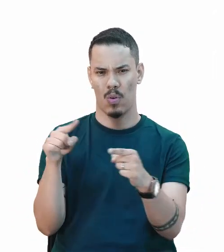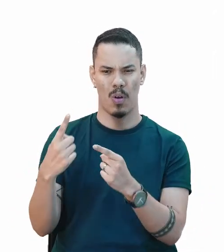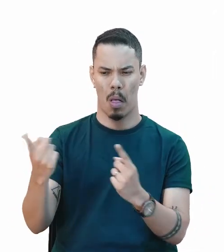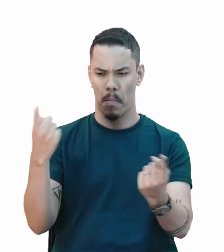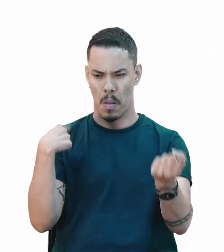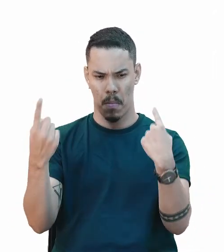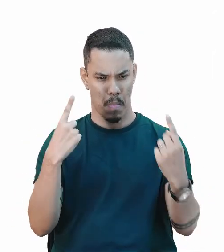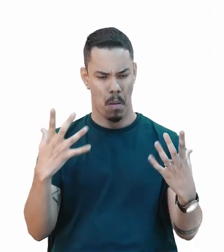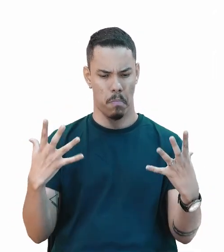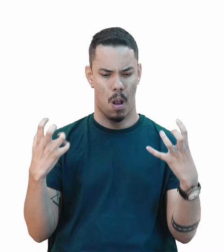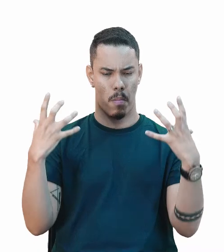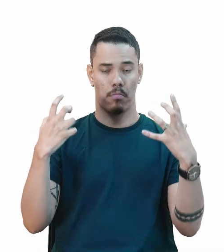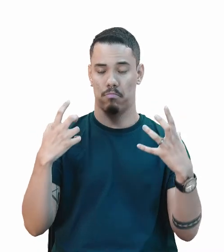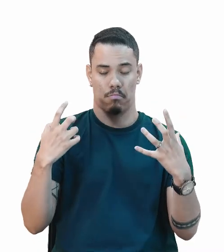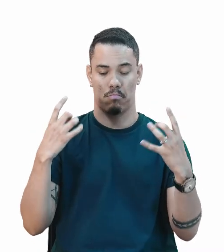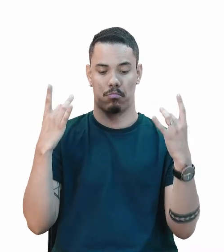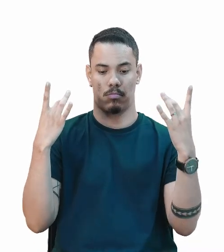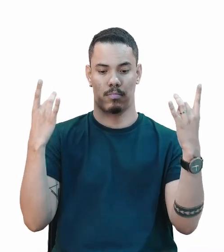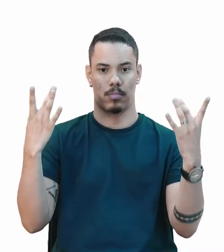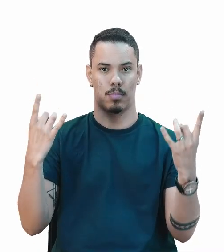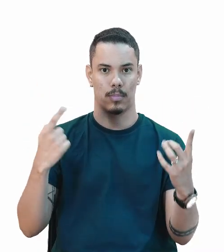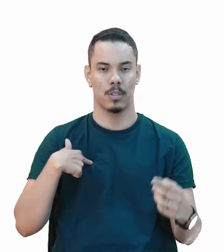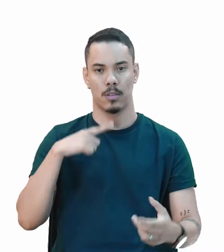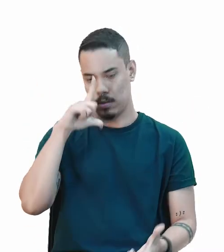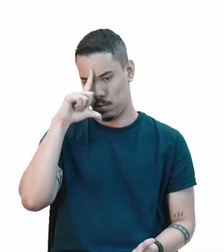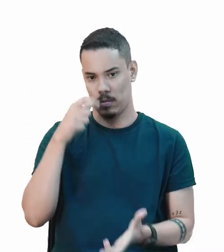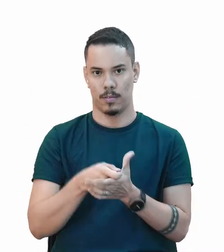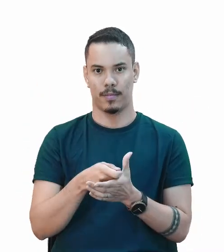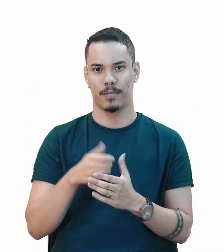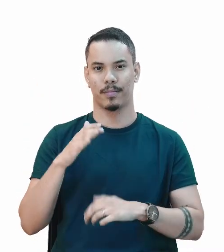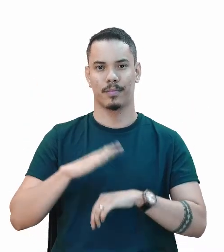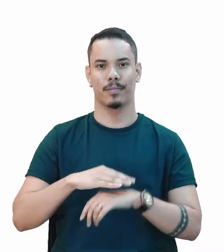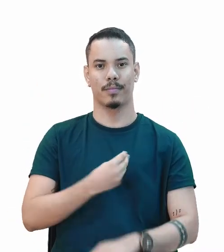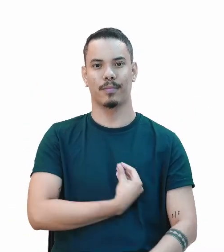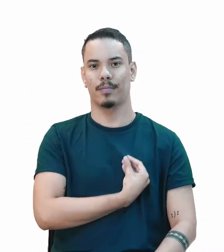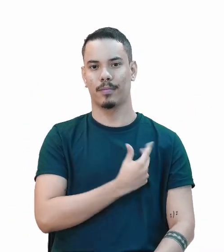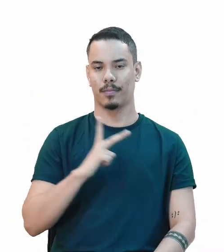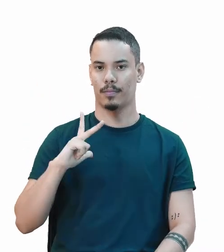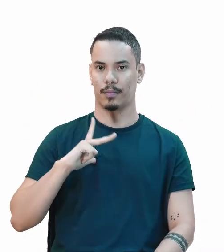determinado como o papel da mulher na vida privada,